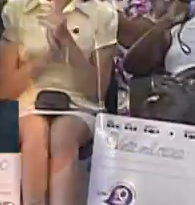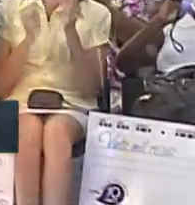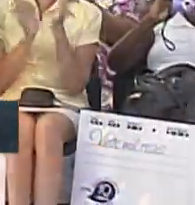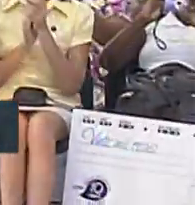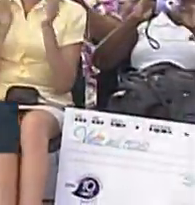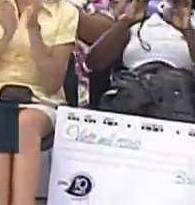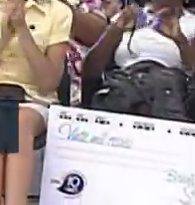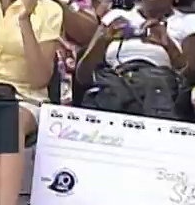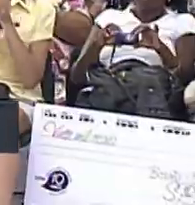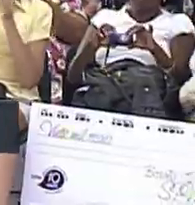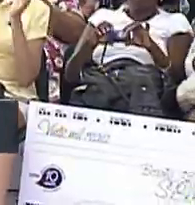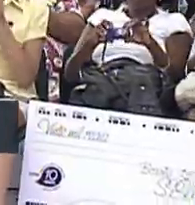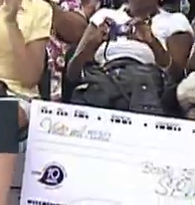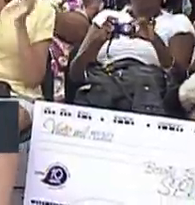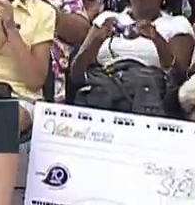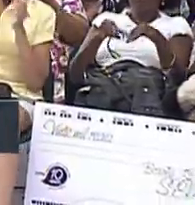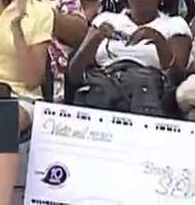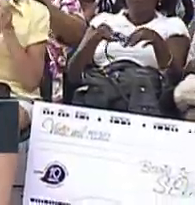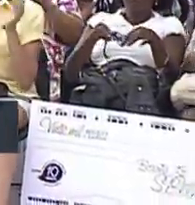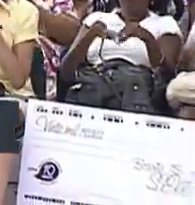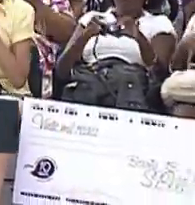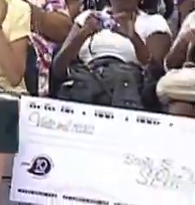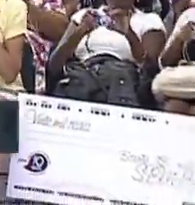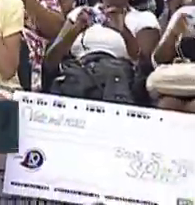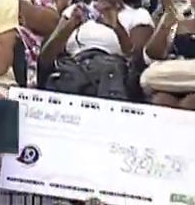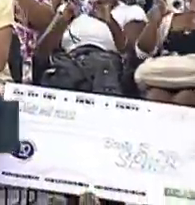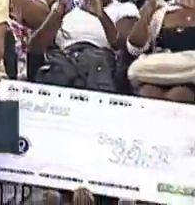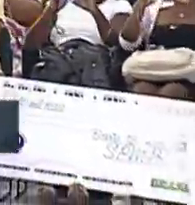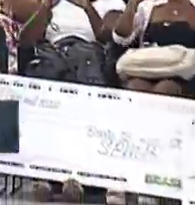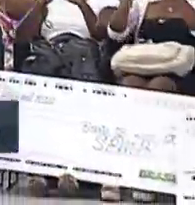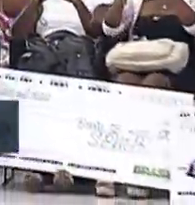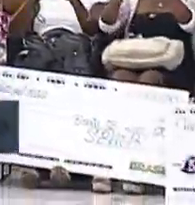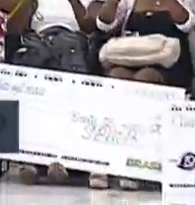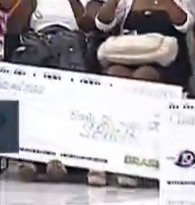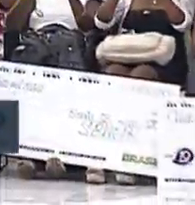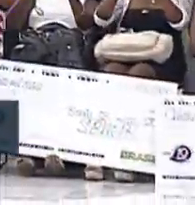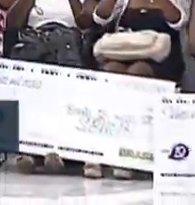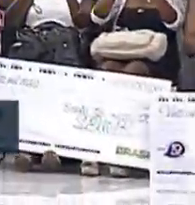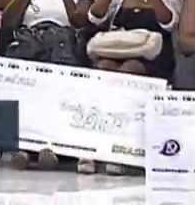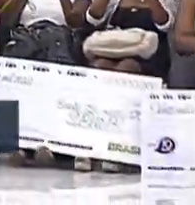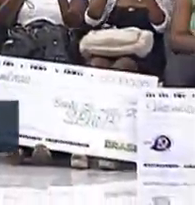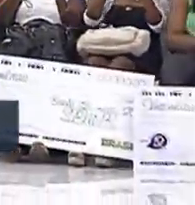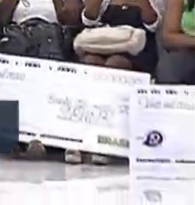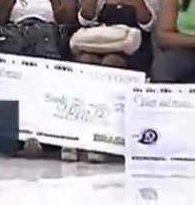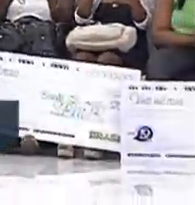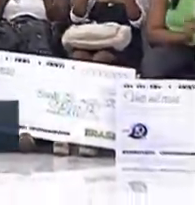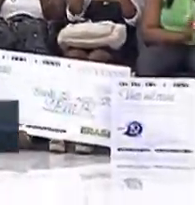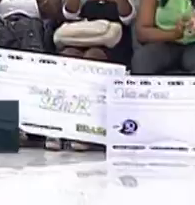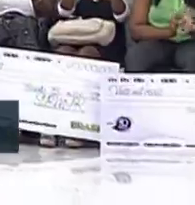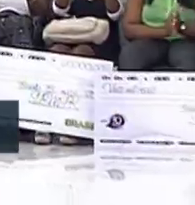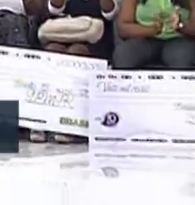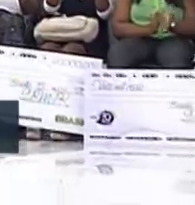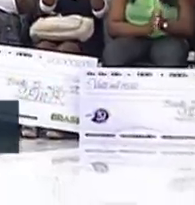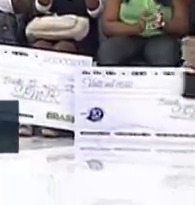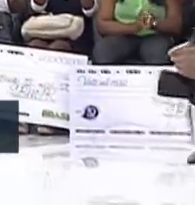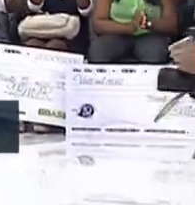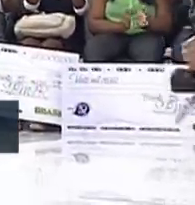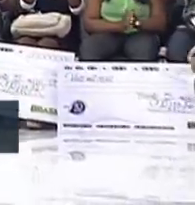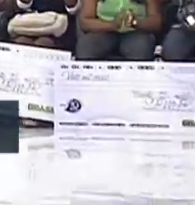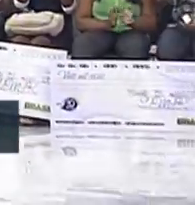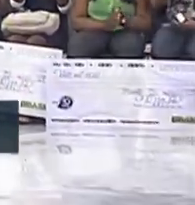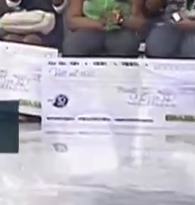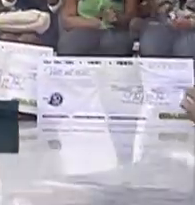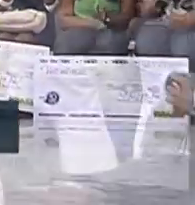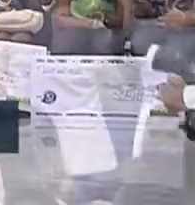e vamo colocar no mundo E aí E aí